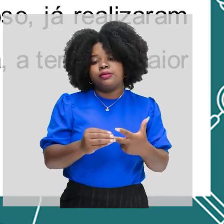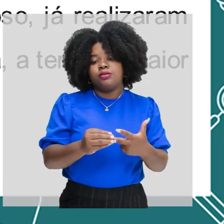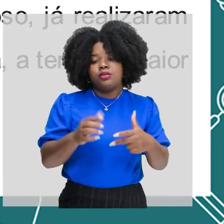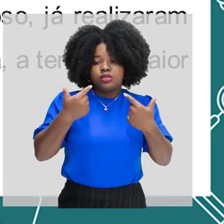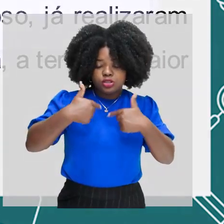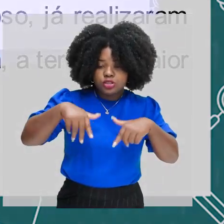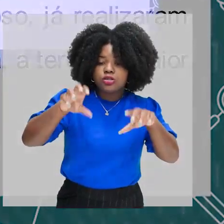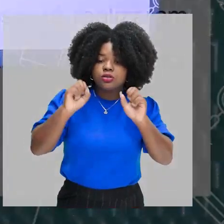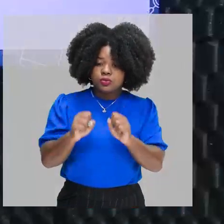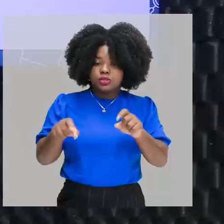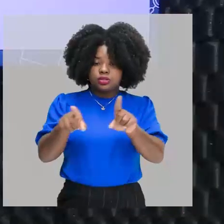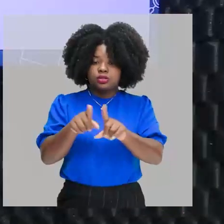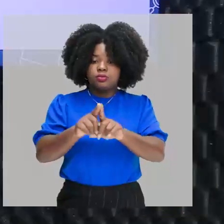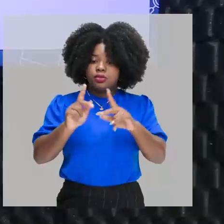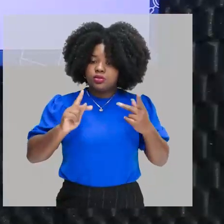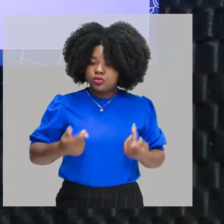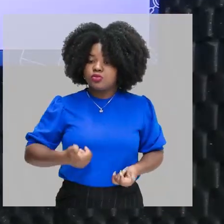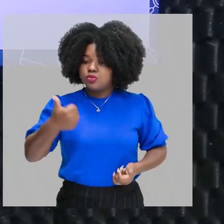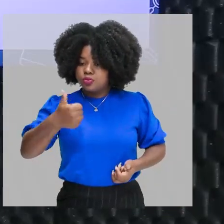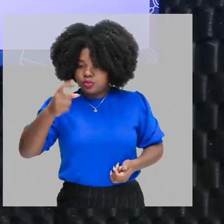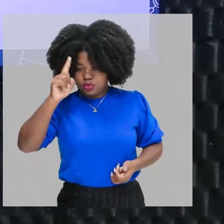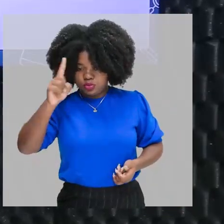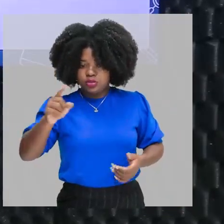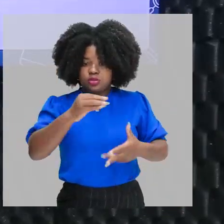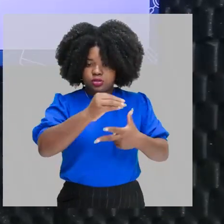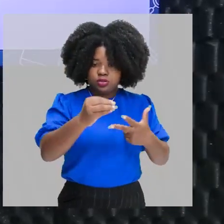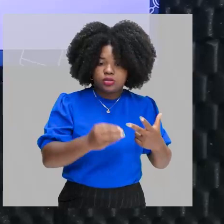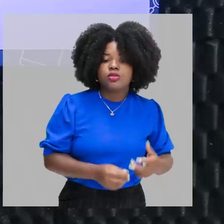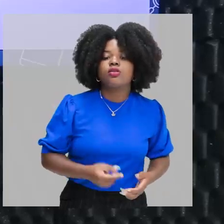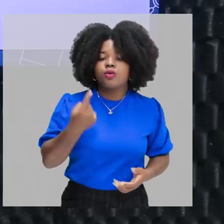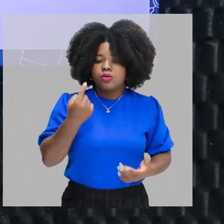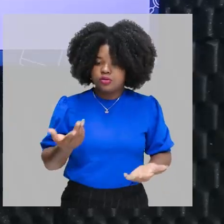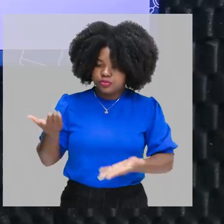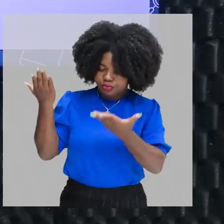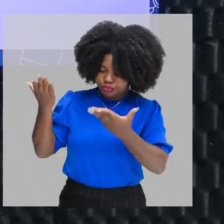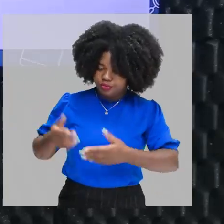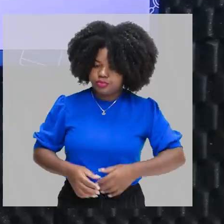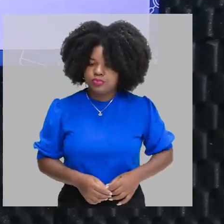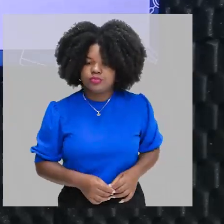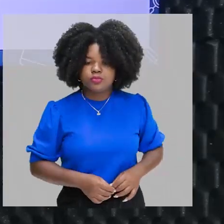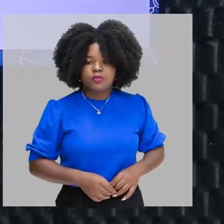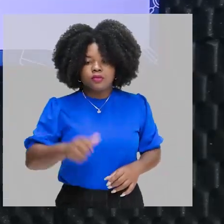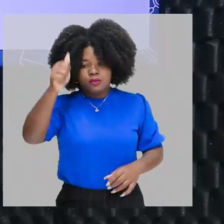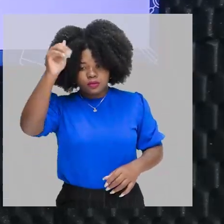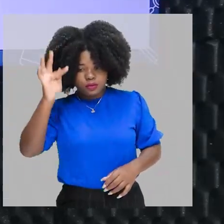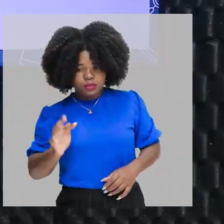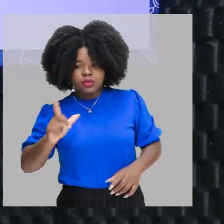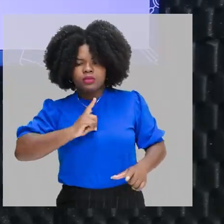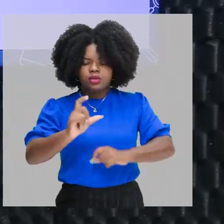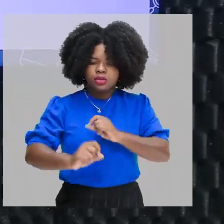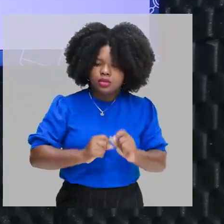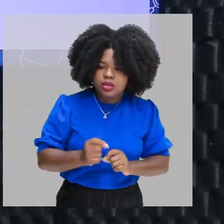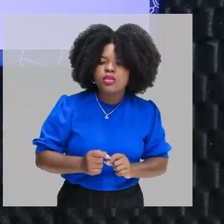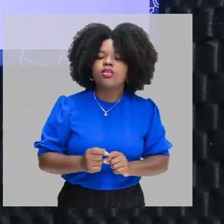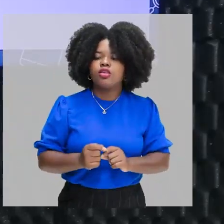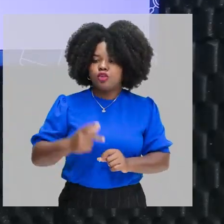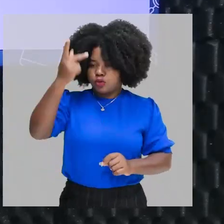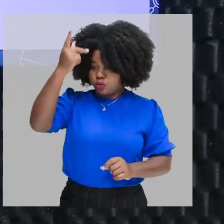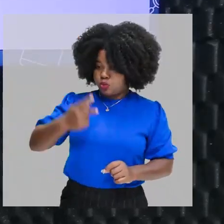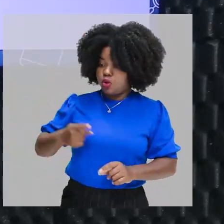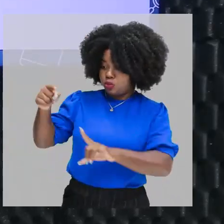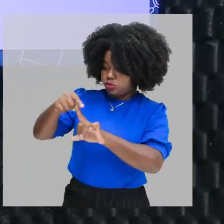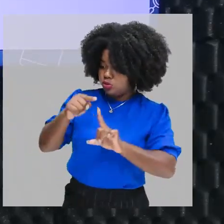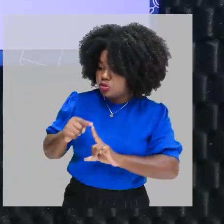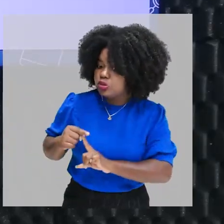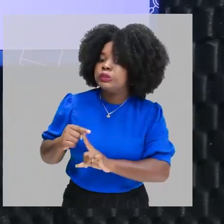dia, tá? Do primeiro dia do Enem. Então, a questão dizia o seguinte: a África possui os próprios estilos de